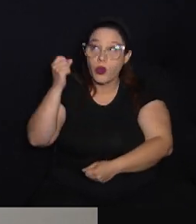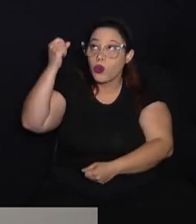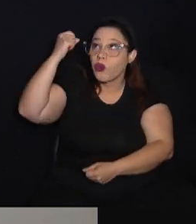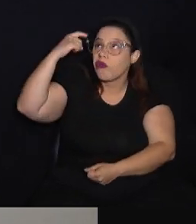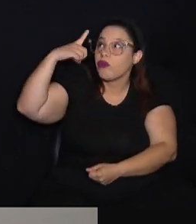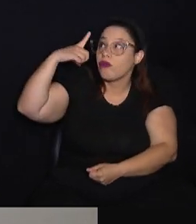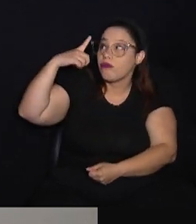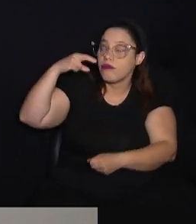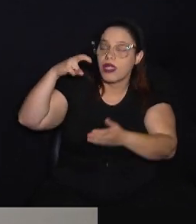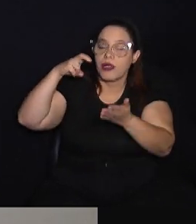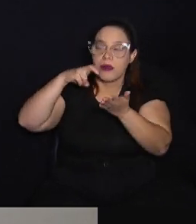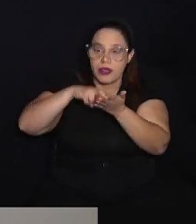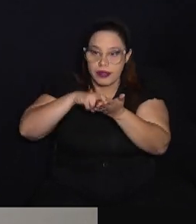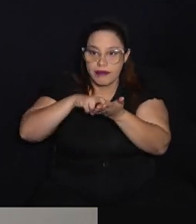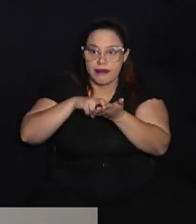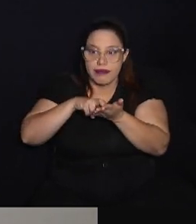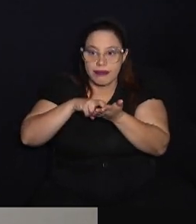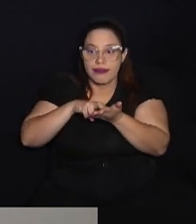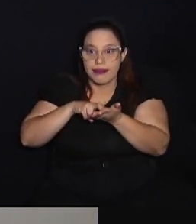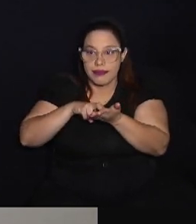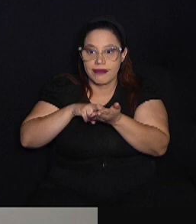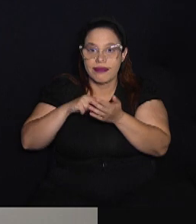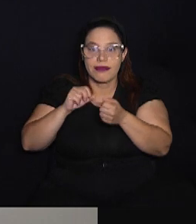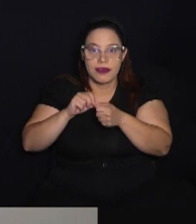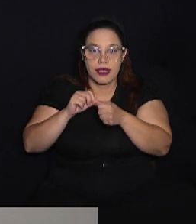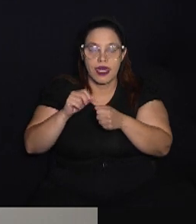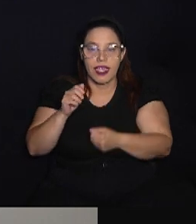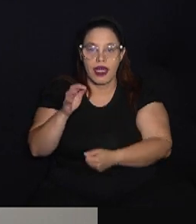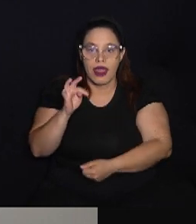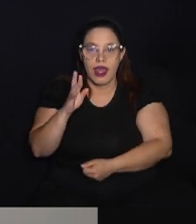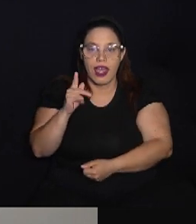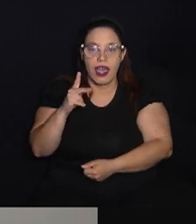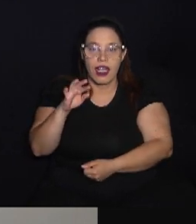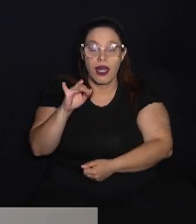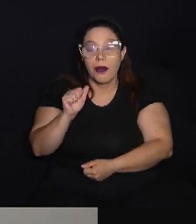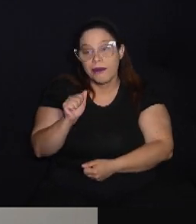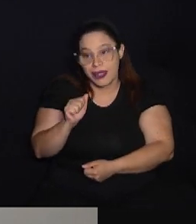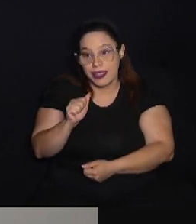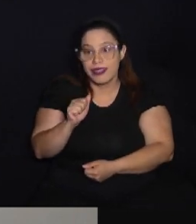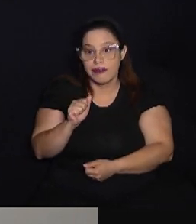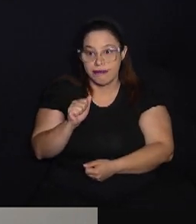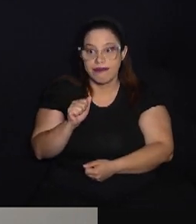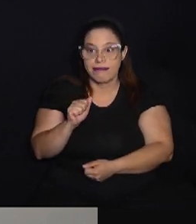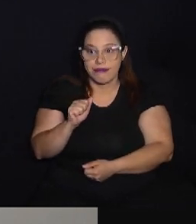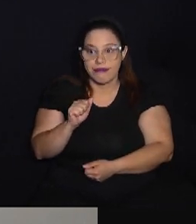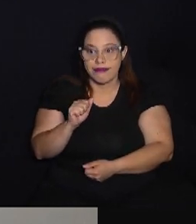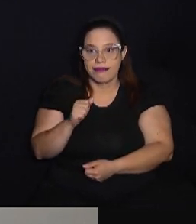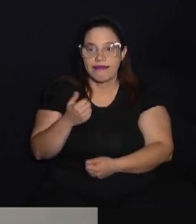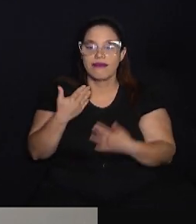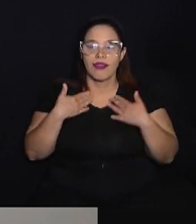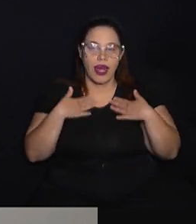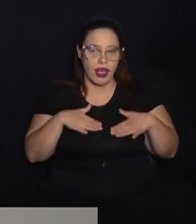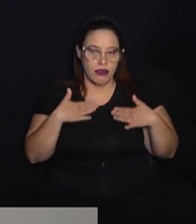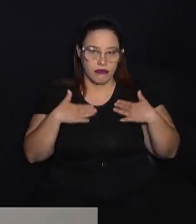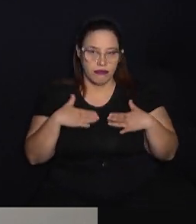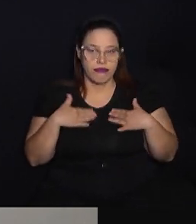logo pela manhã. As crianças, elas fazem a terapia bem bonitinha. Então, é bem tranquilo